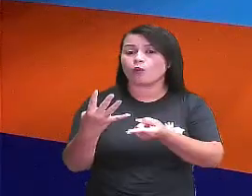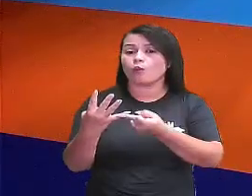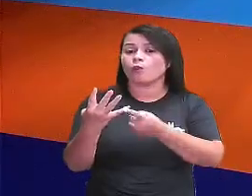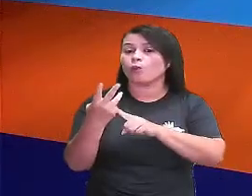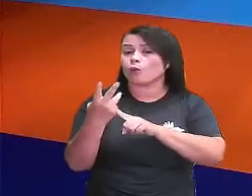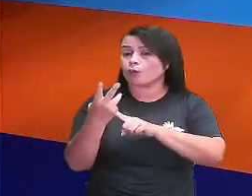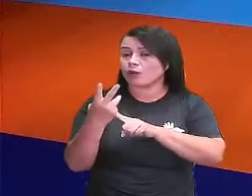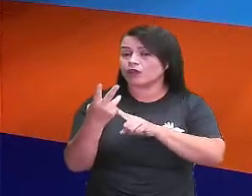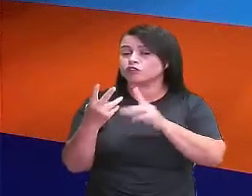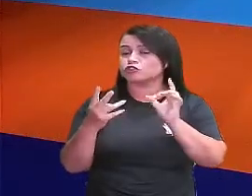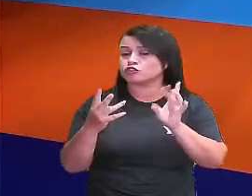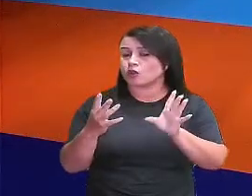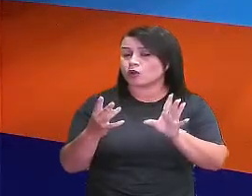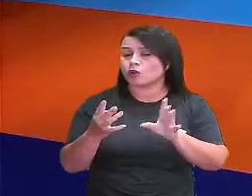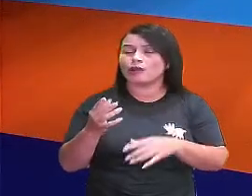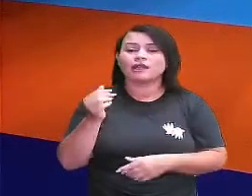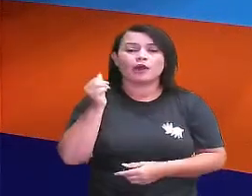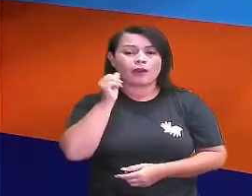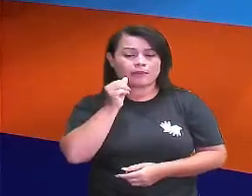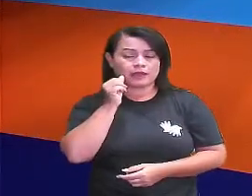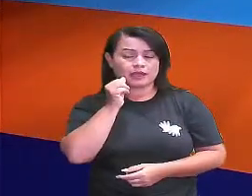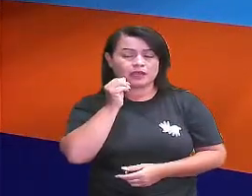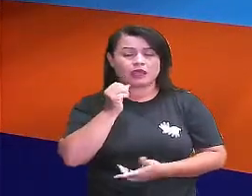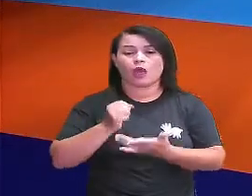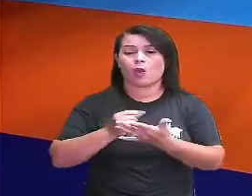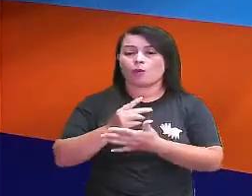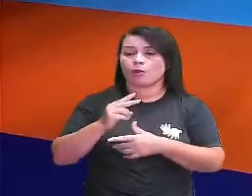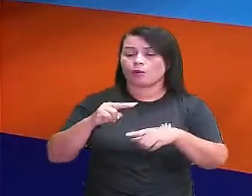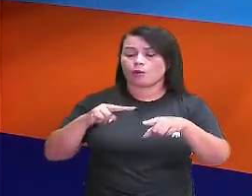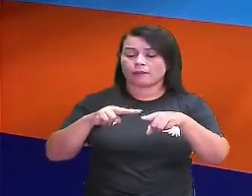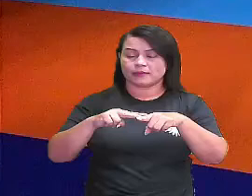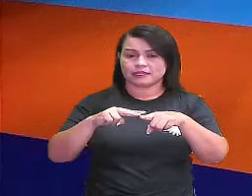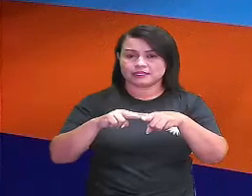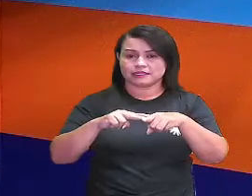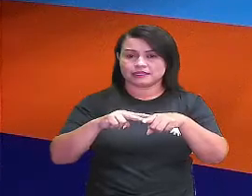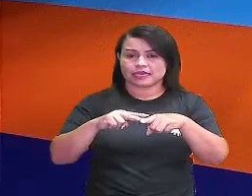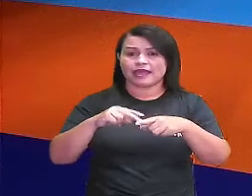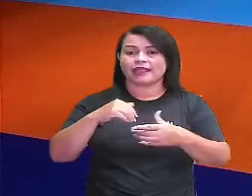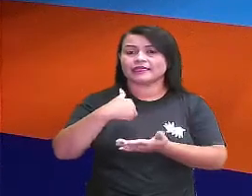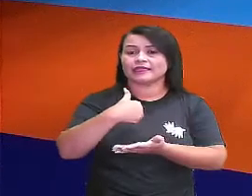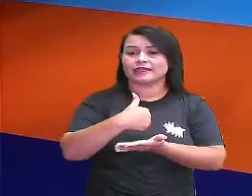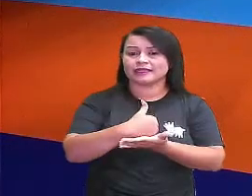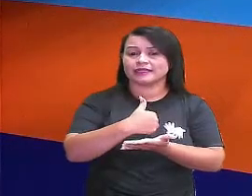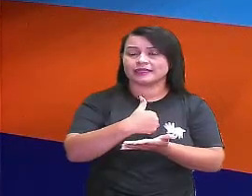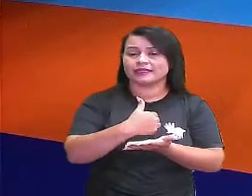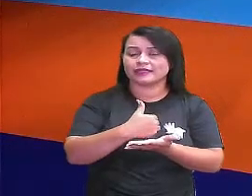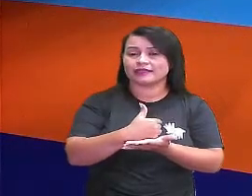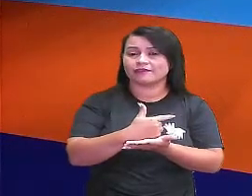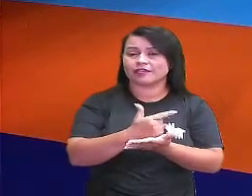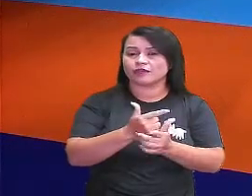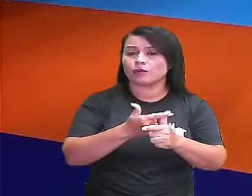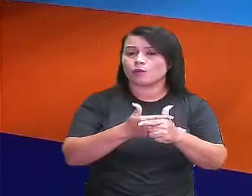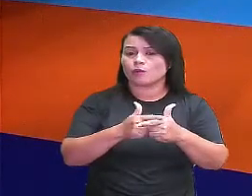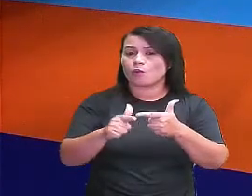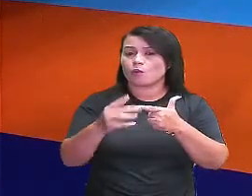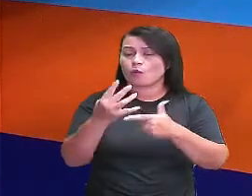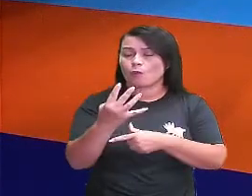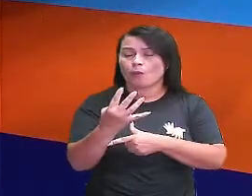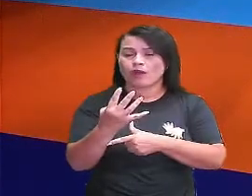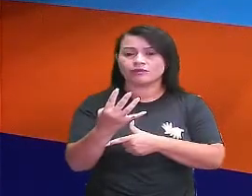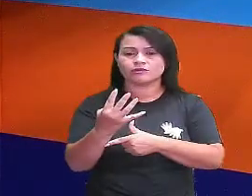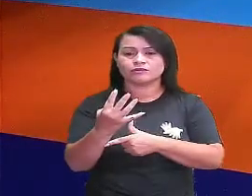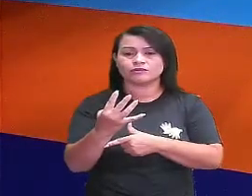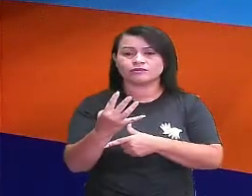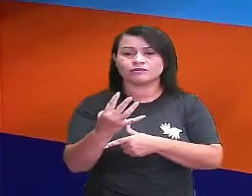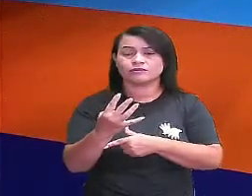seja, gente, ela pegou uma pizza, dividiu em 4 partes, ó. 1, 2, 3, 4.